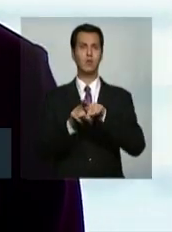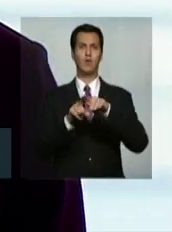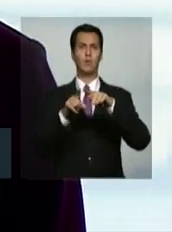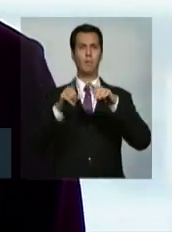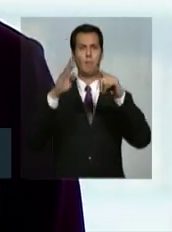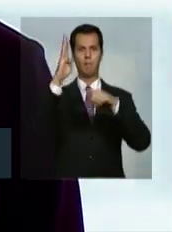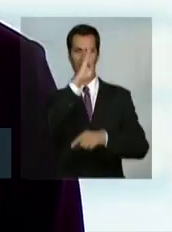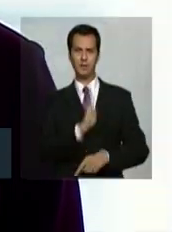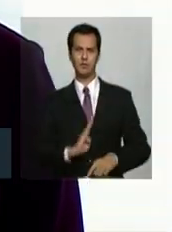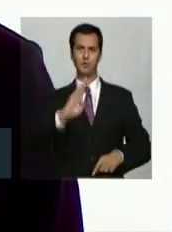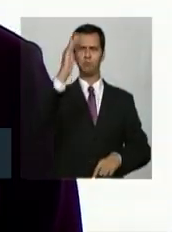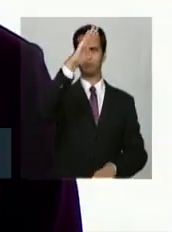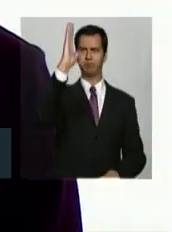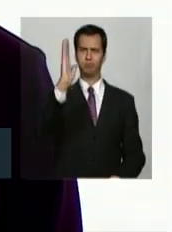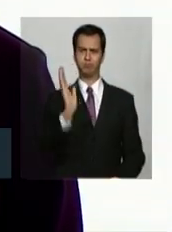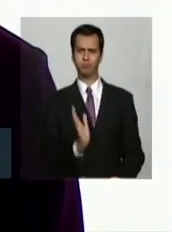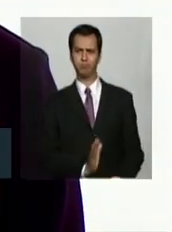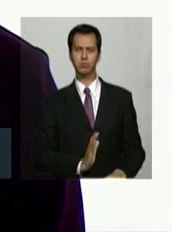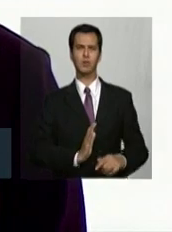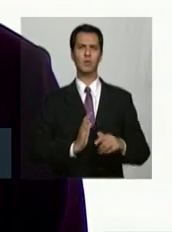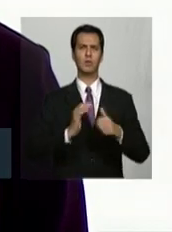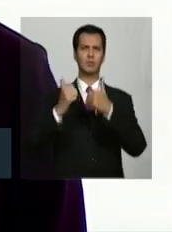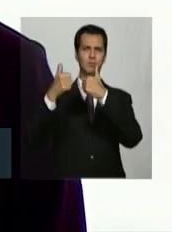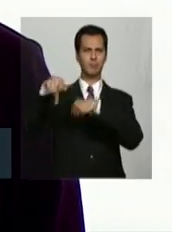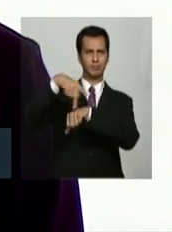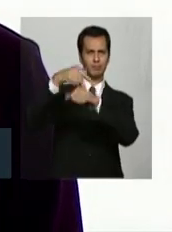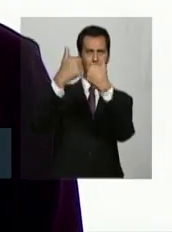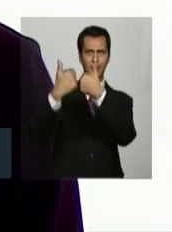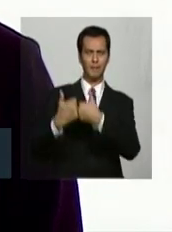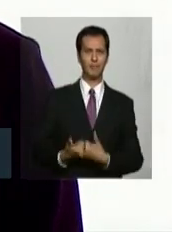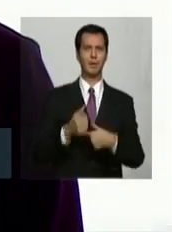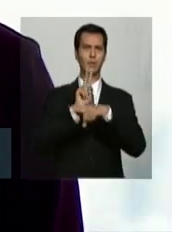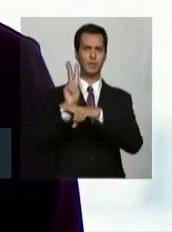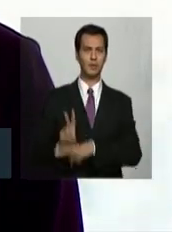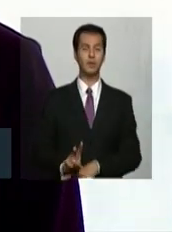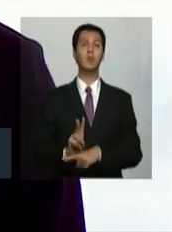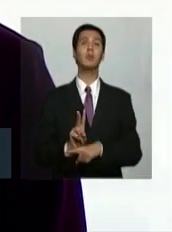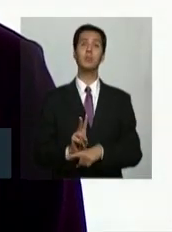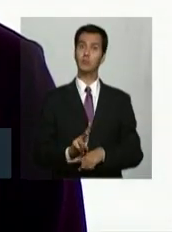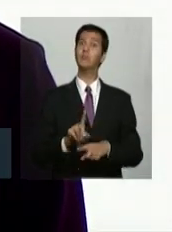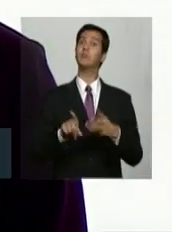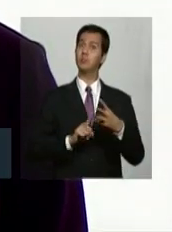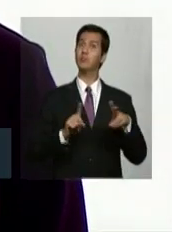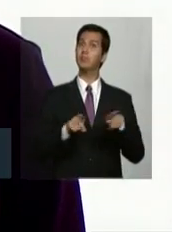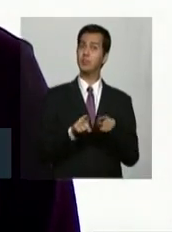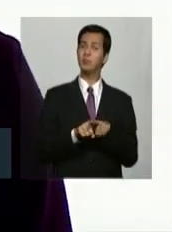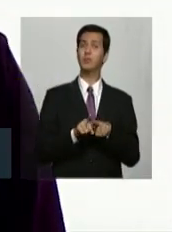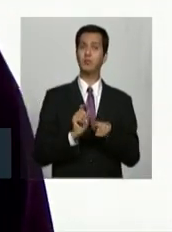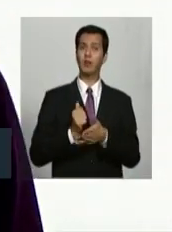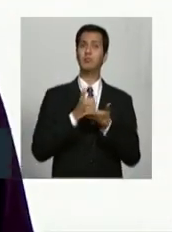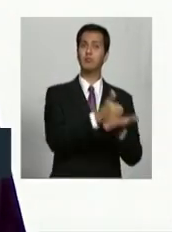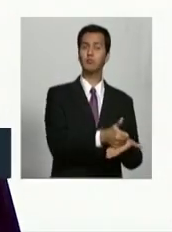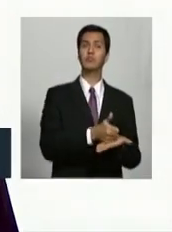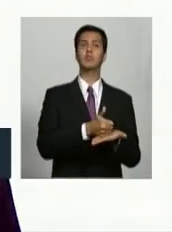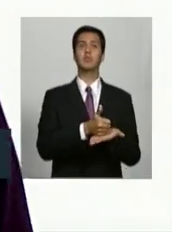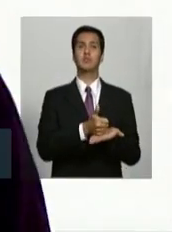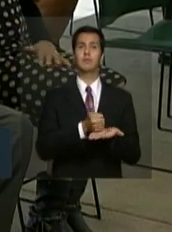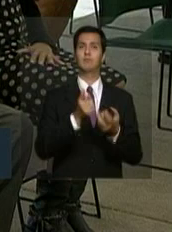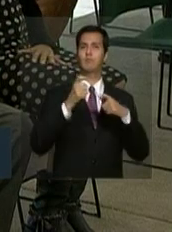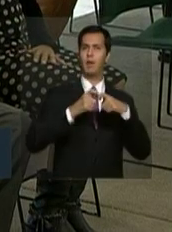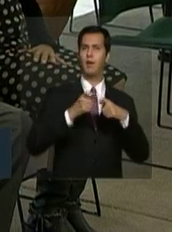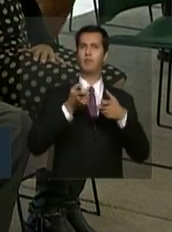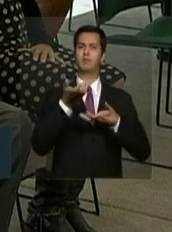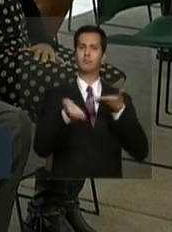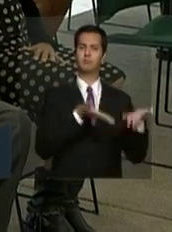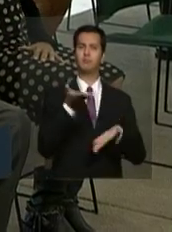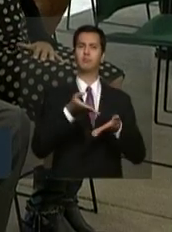simultâneo, a prestação de serviços médicos e sociais à população dessas regiões. A cooperação com